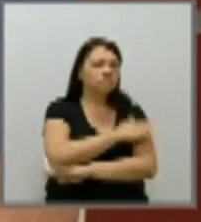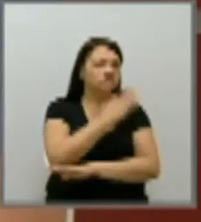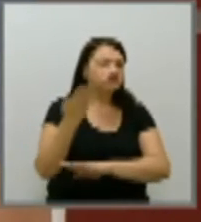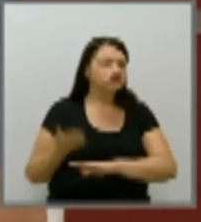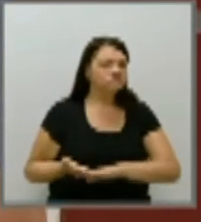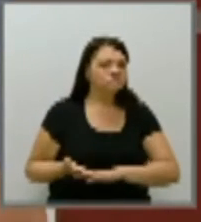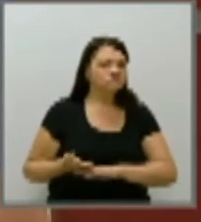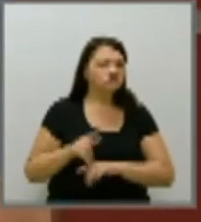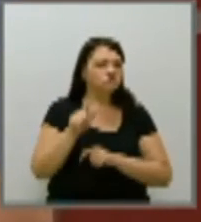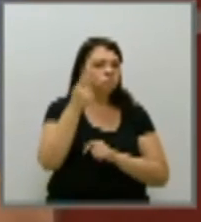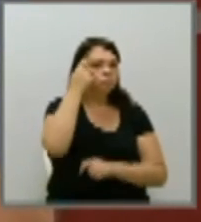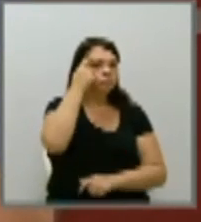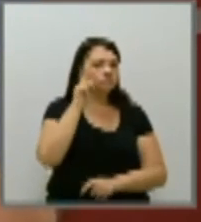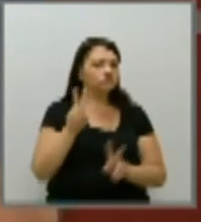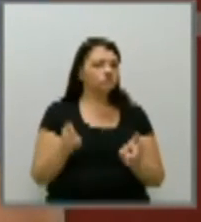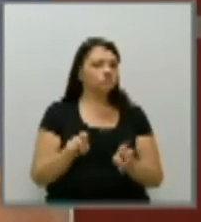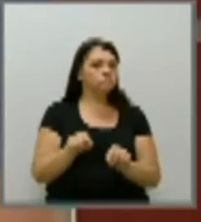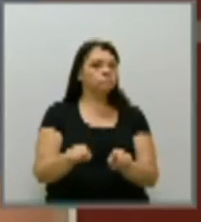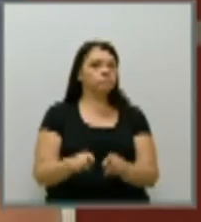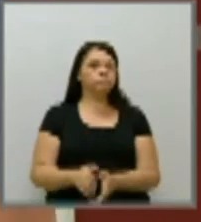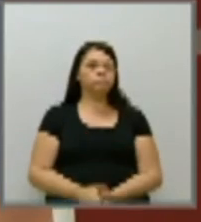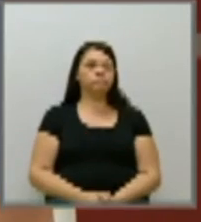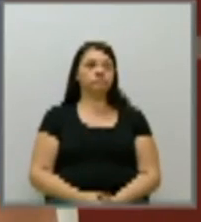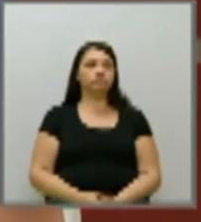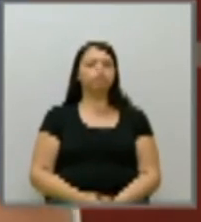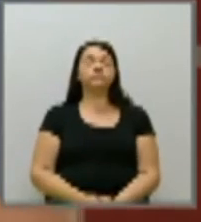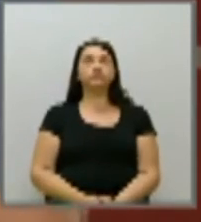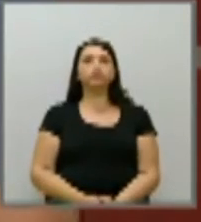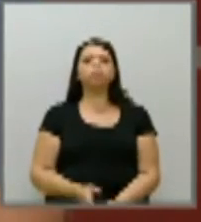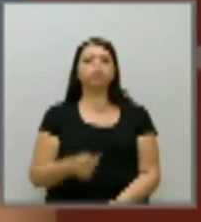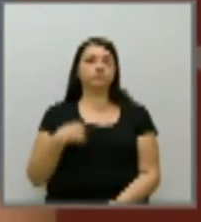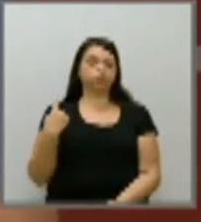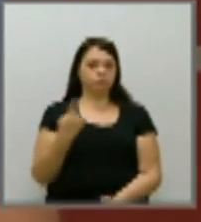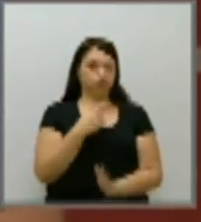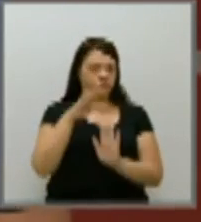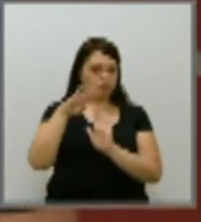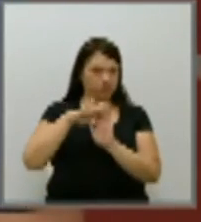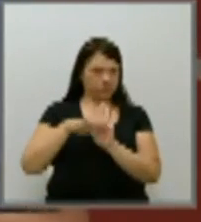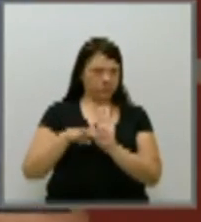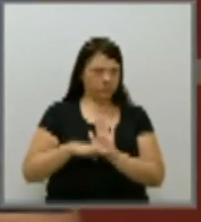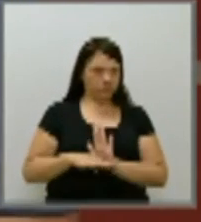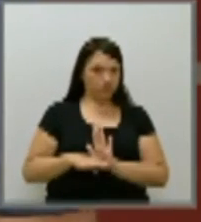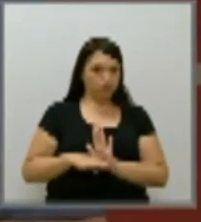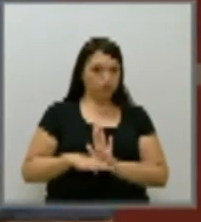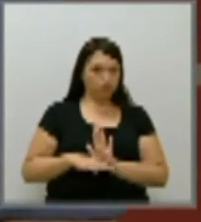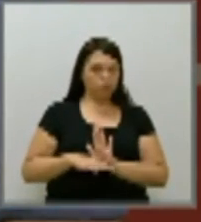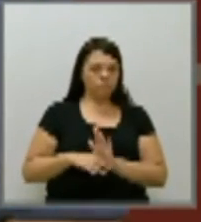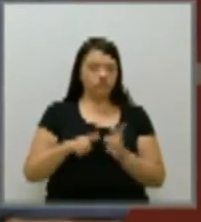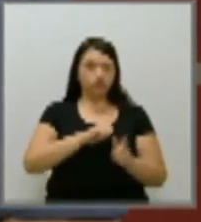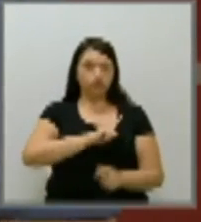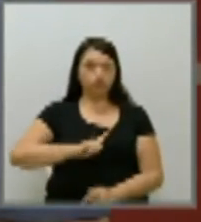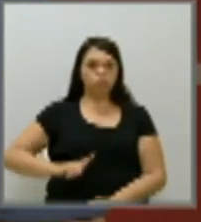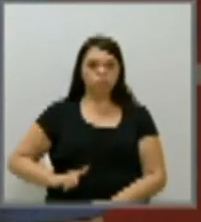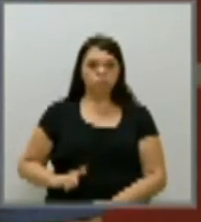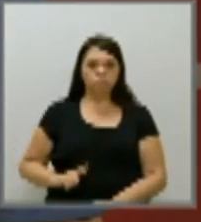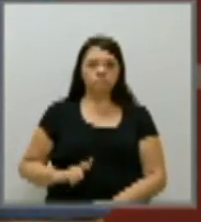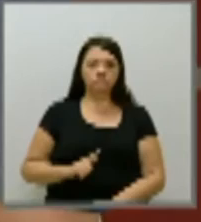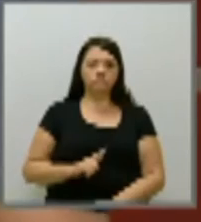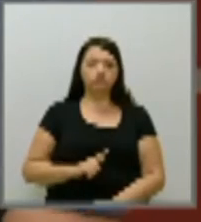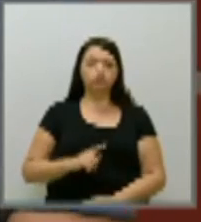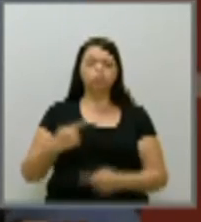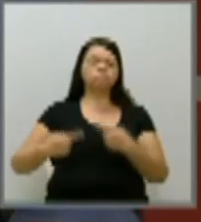Perfeito. No nosso programa do de governo, inclusive a gente